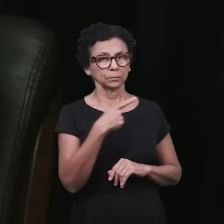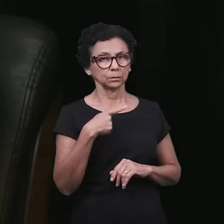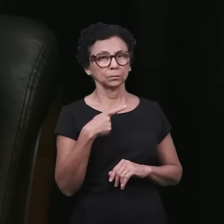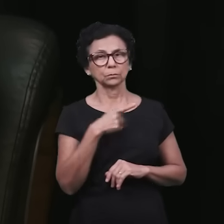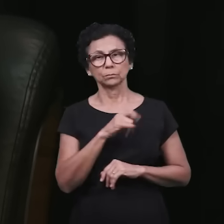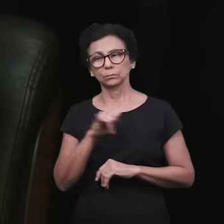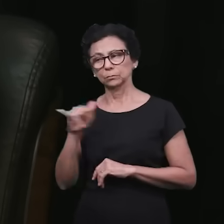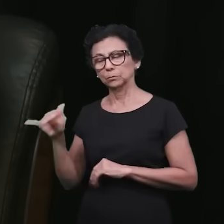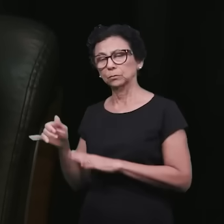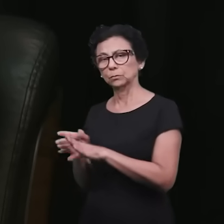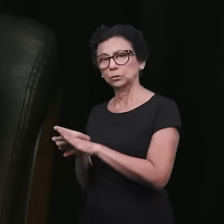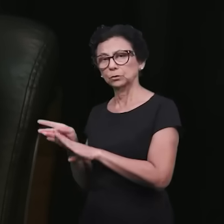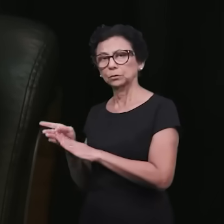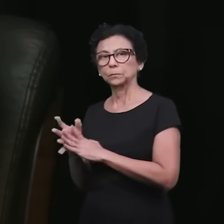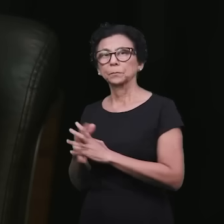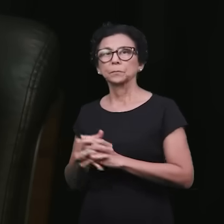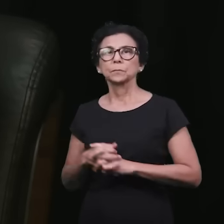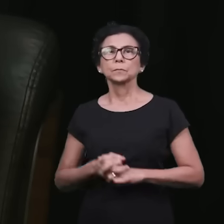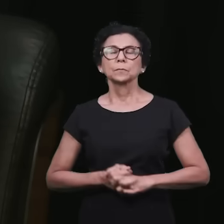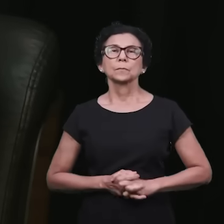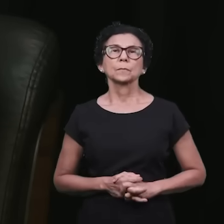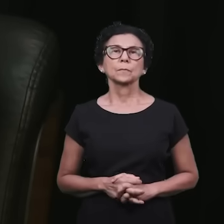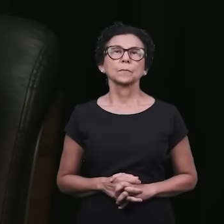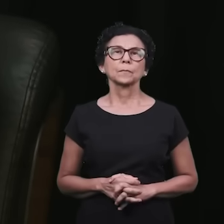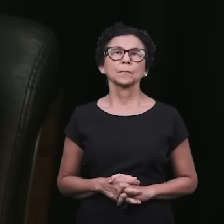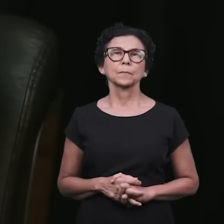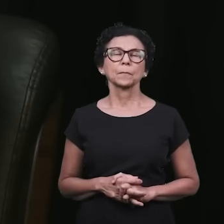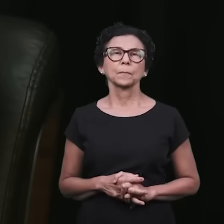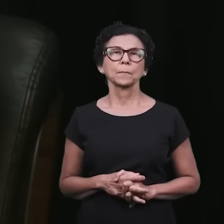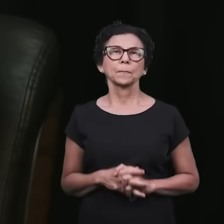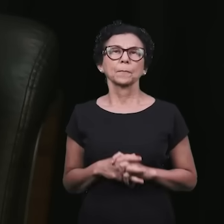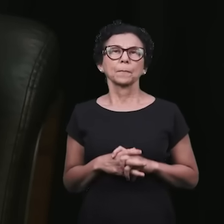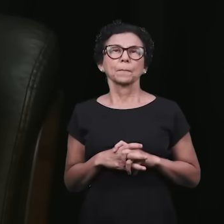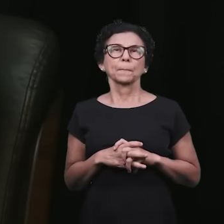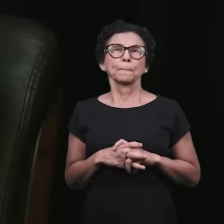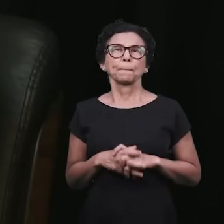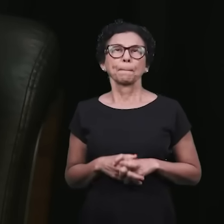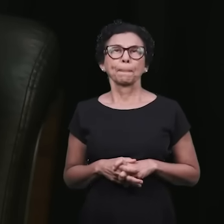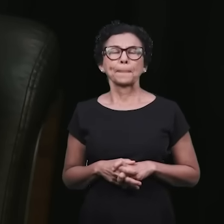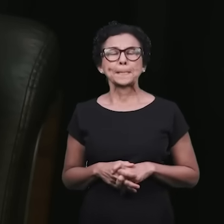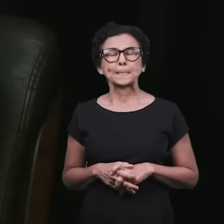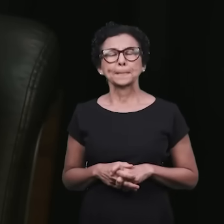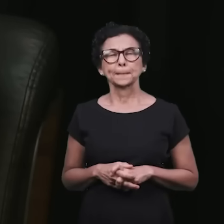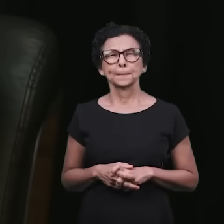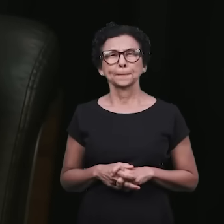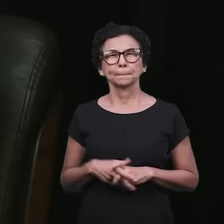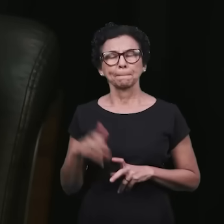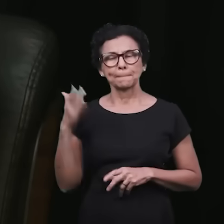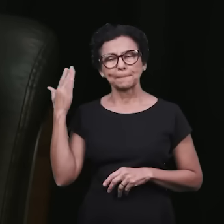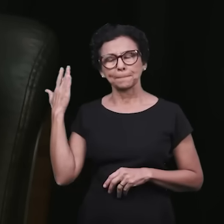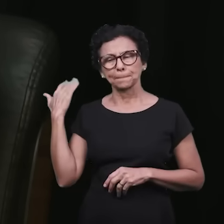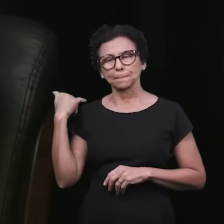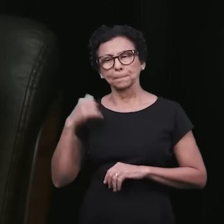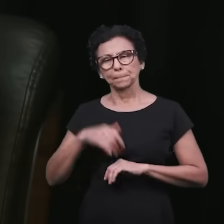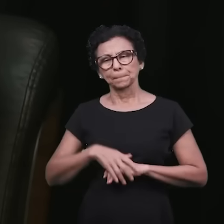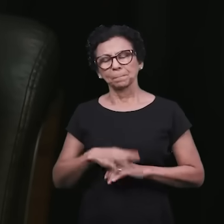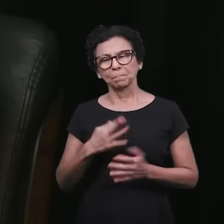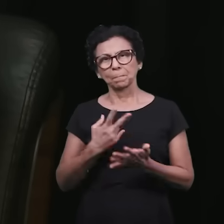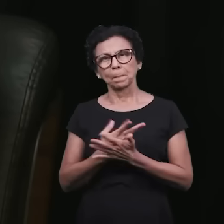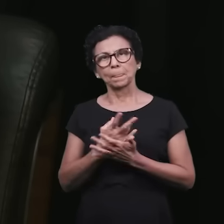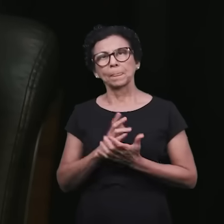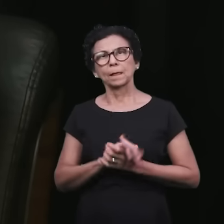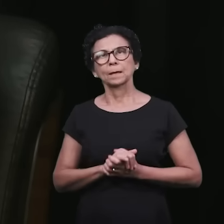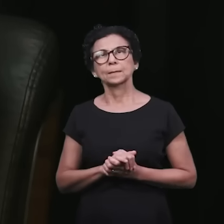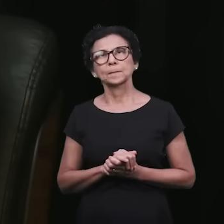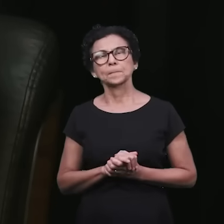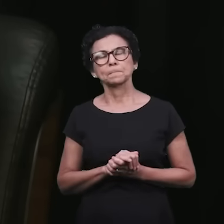A ovelha, ela sofreu uma correção, foi disciplinada por algum motivo, né, que o senhor mostrou, mas ela tem que